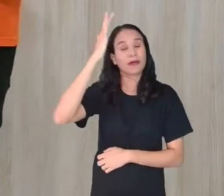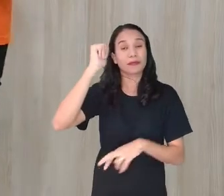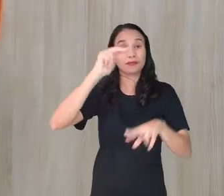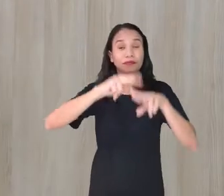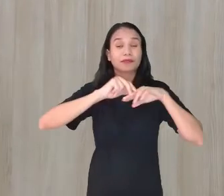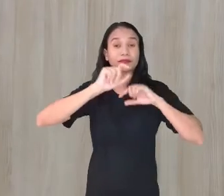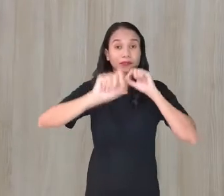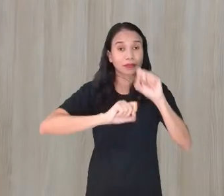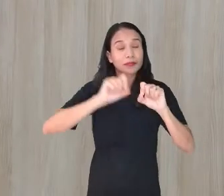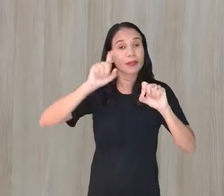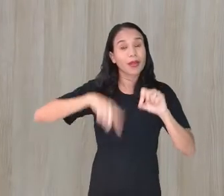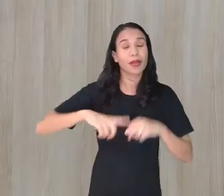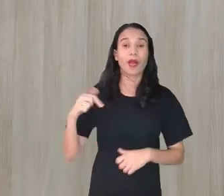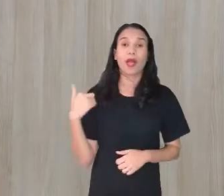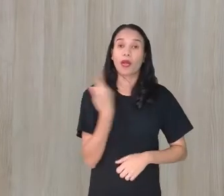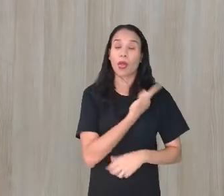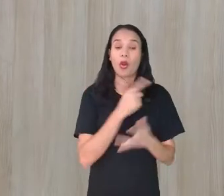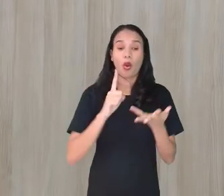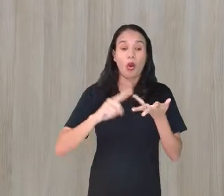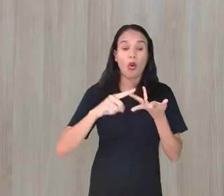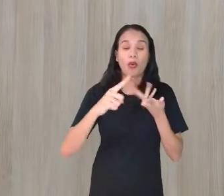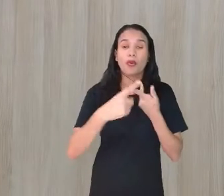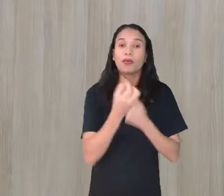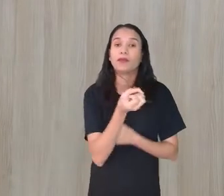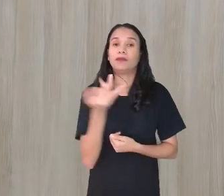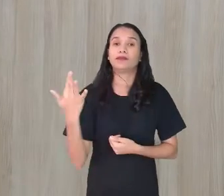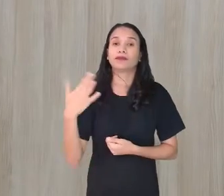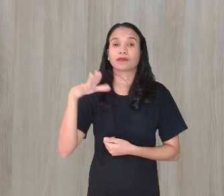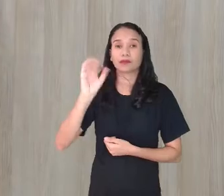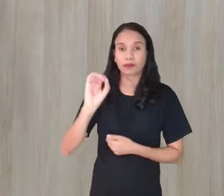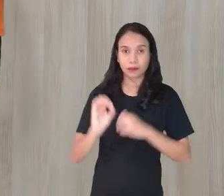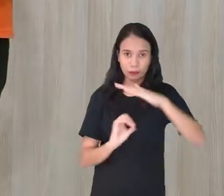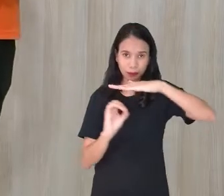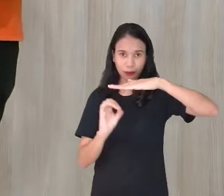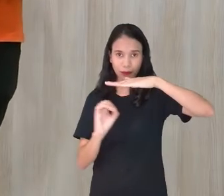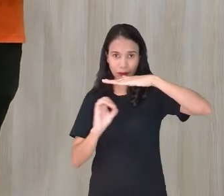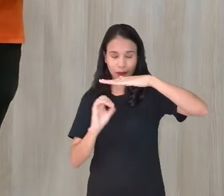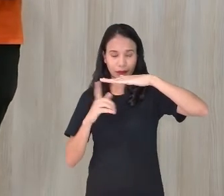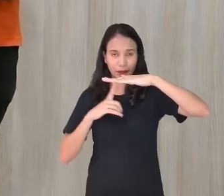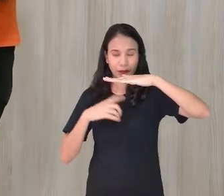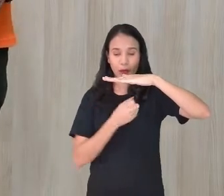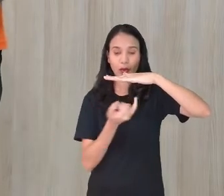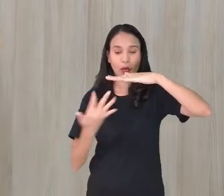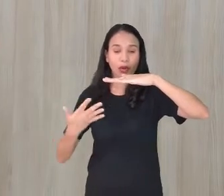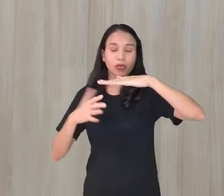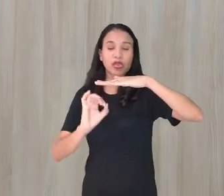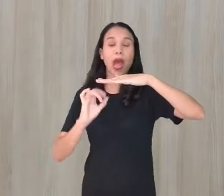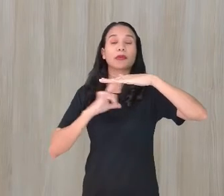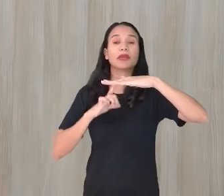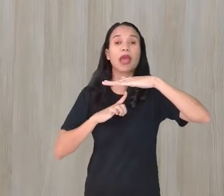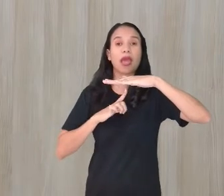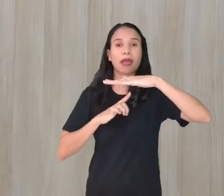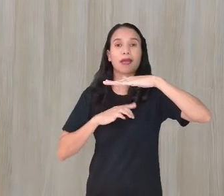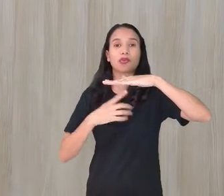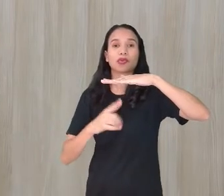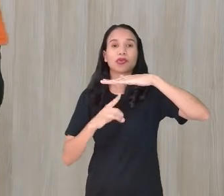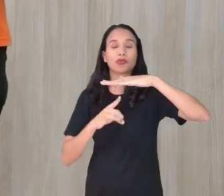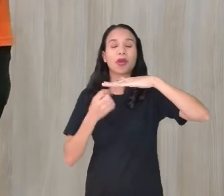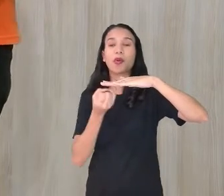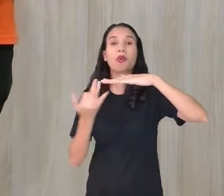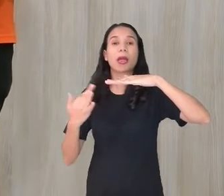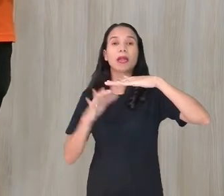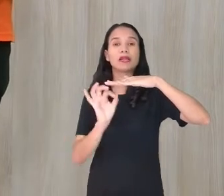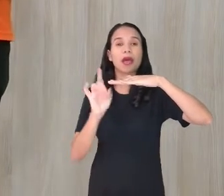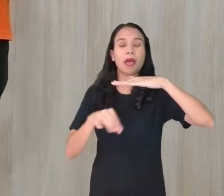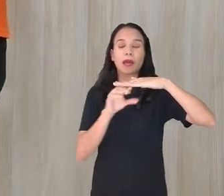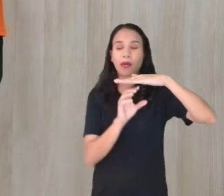Por quê? Porque é só a gente contar quantos zeros tem esse múltiplo de 10, tá? E a quantidade de zeros que ele tem